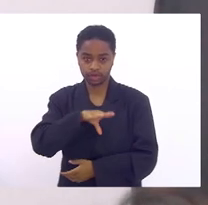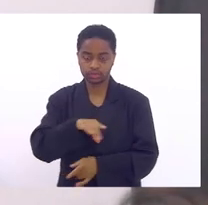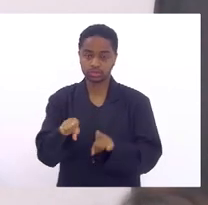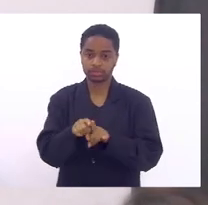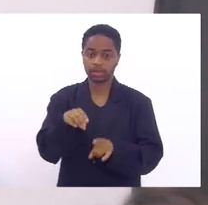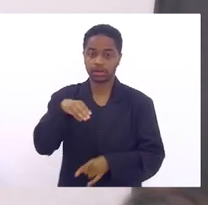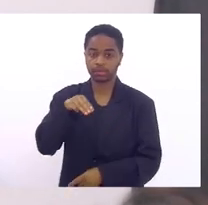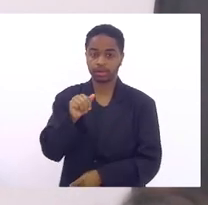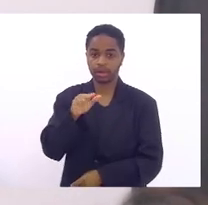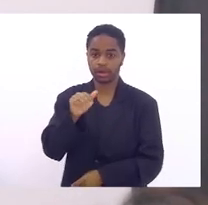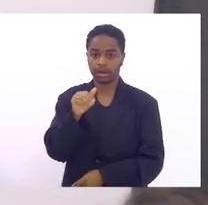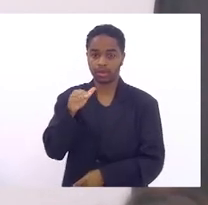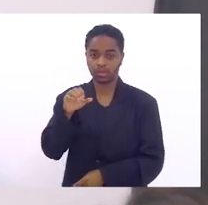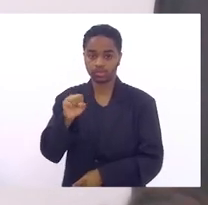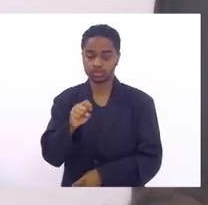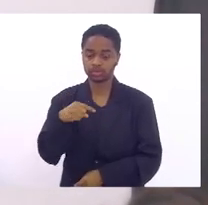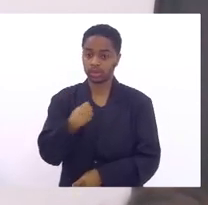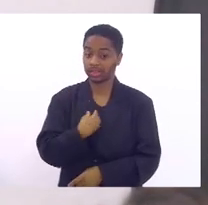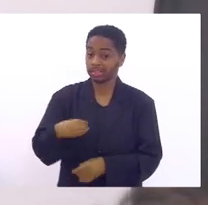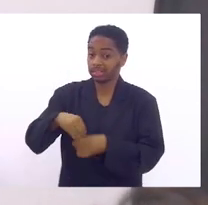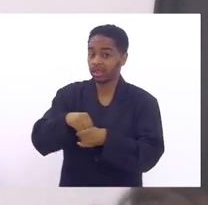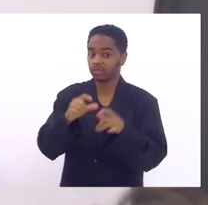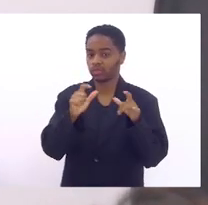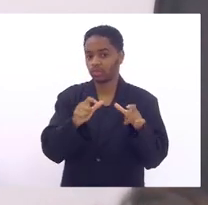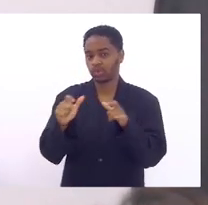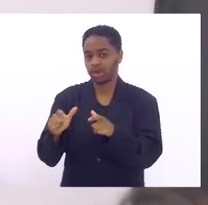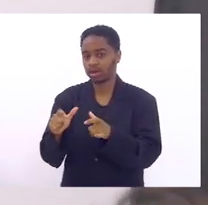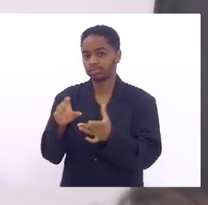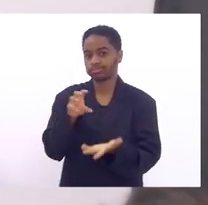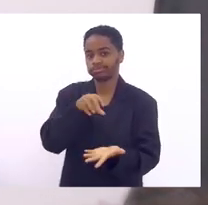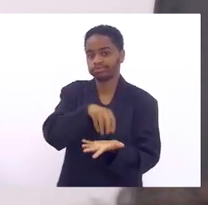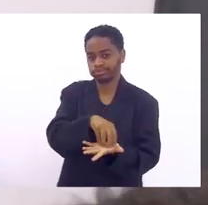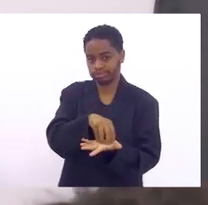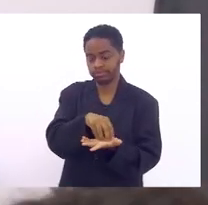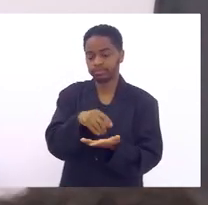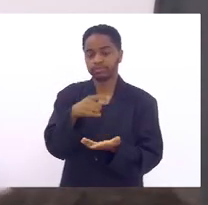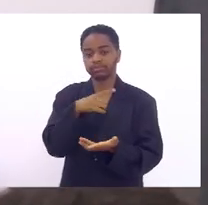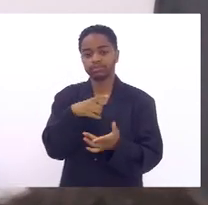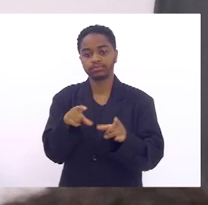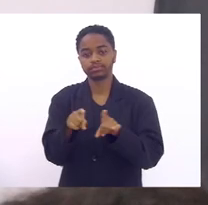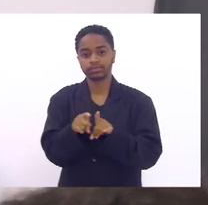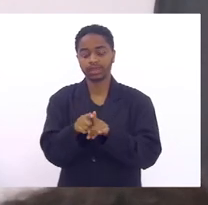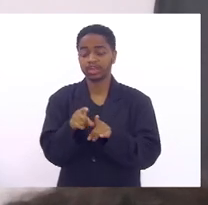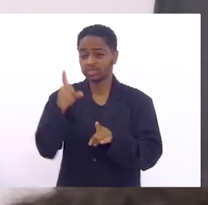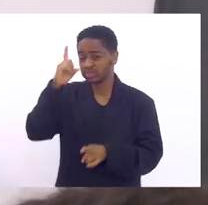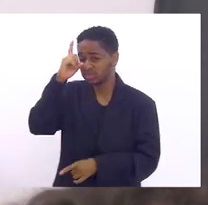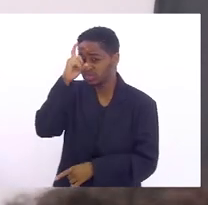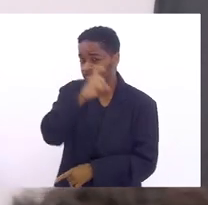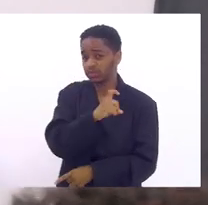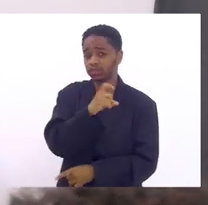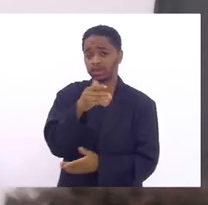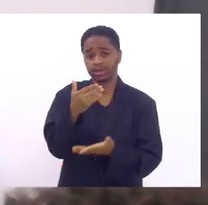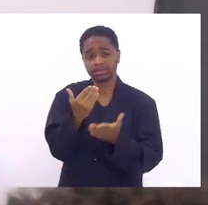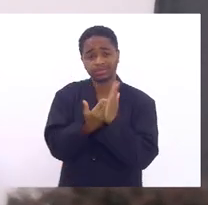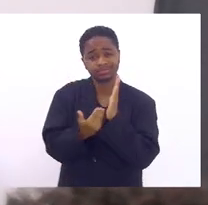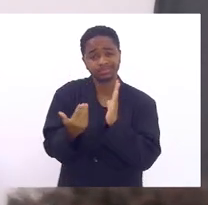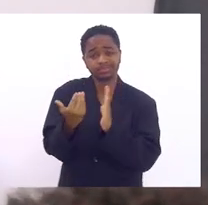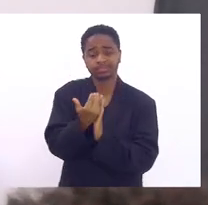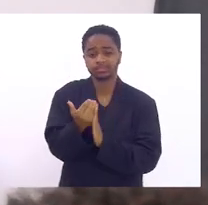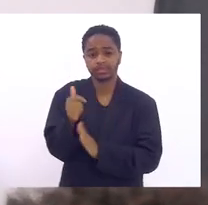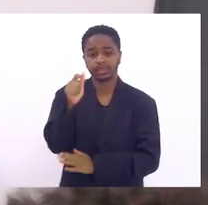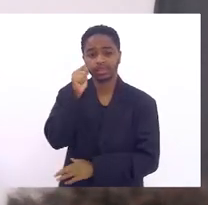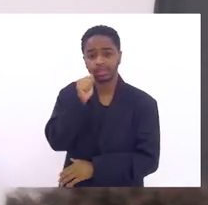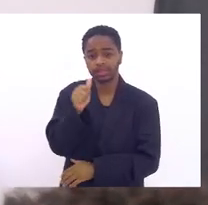é importante a gente enfatizar E aproveitando que você falou né a gente tem muita dificuldade das mulheres